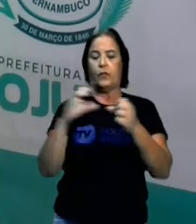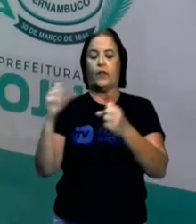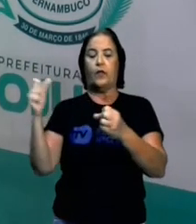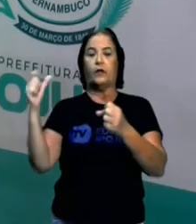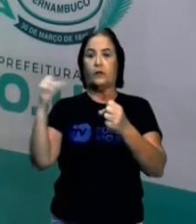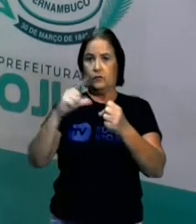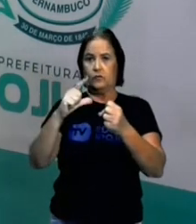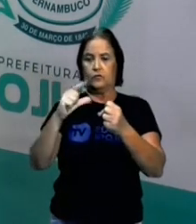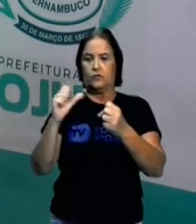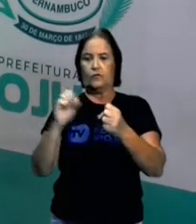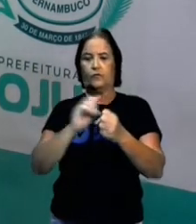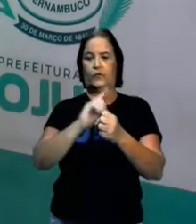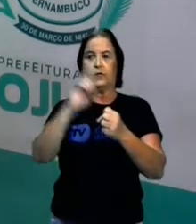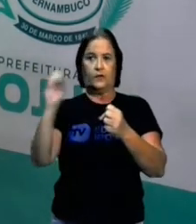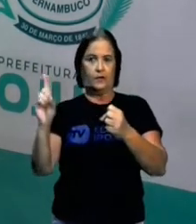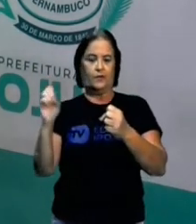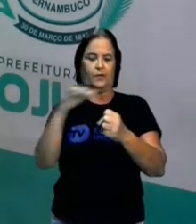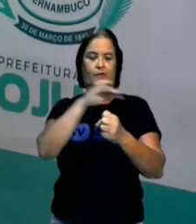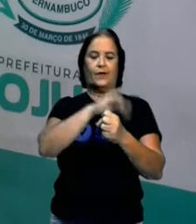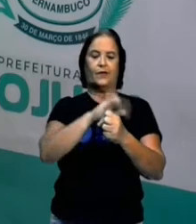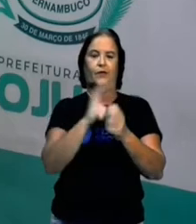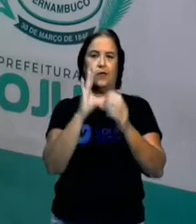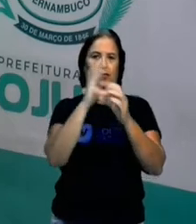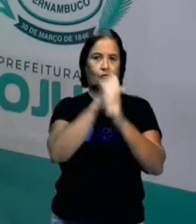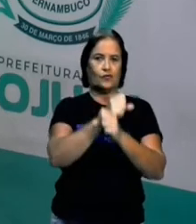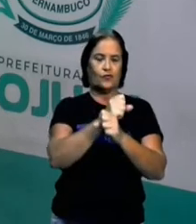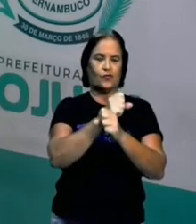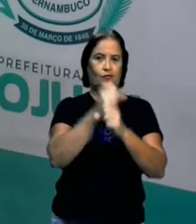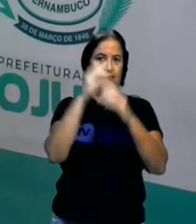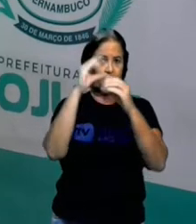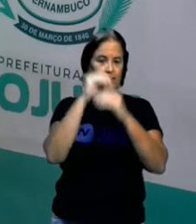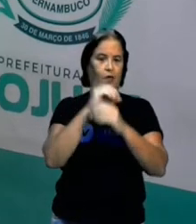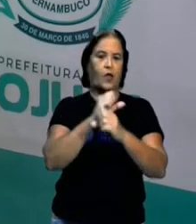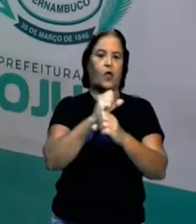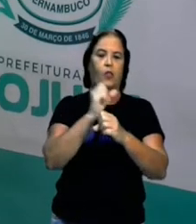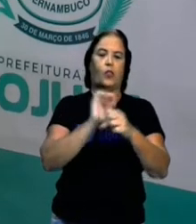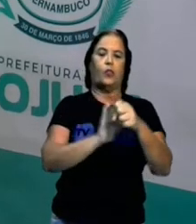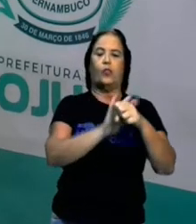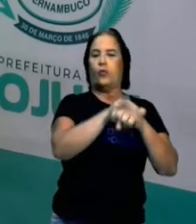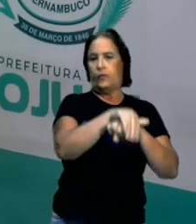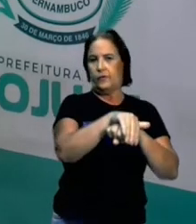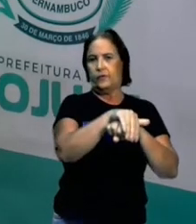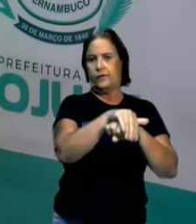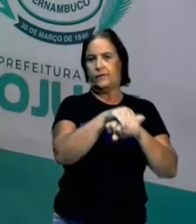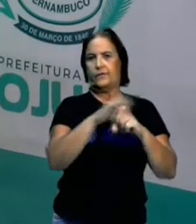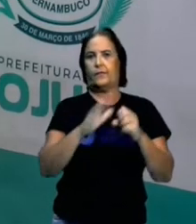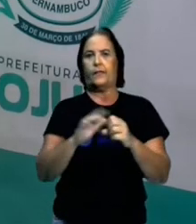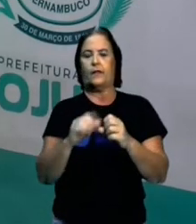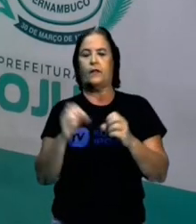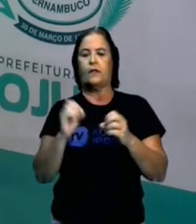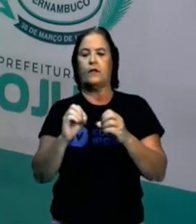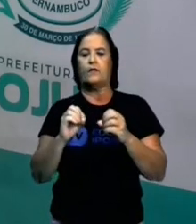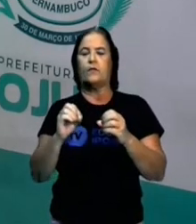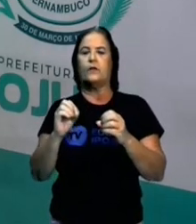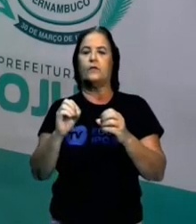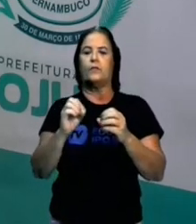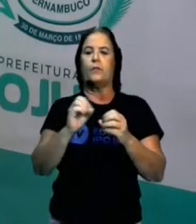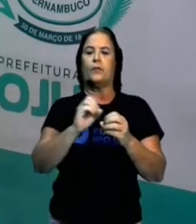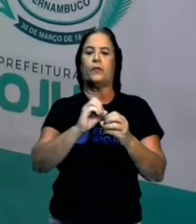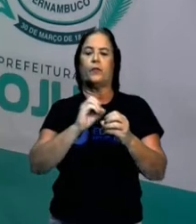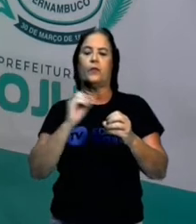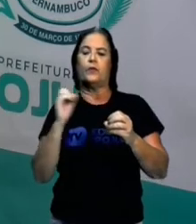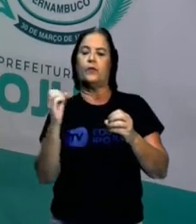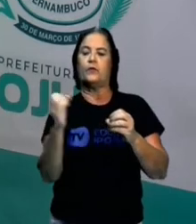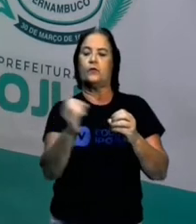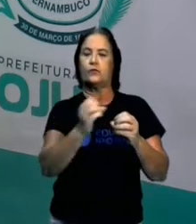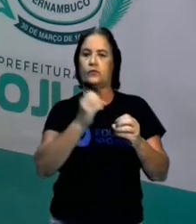noite. Temos também o movimento de translação, que é o movimento que a Terra faz em torno do